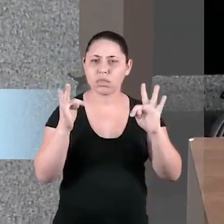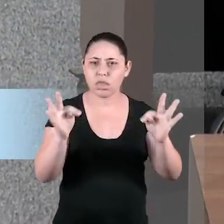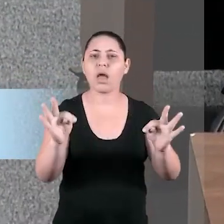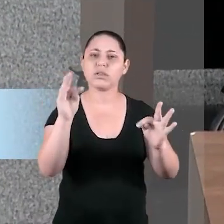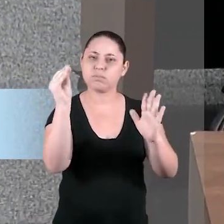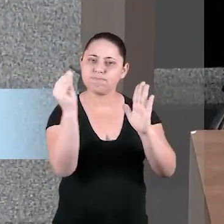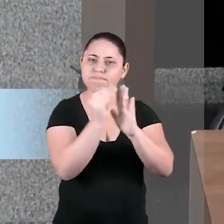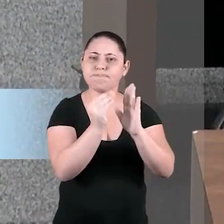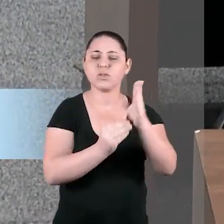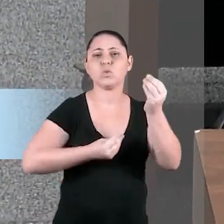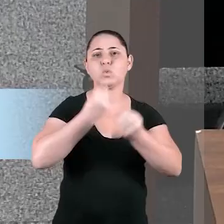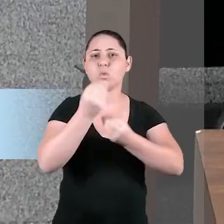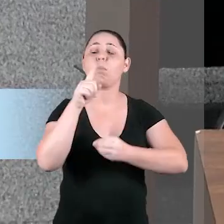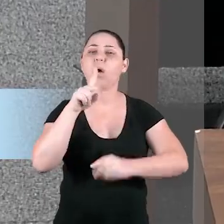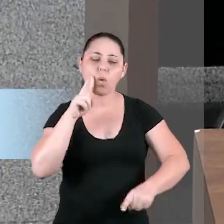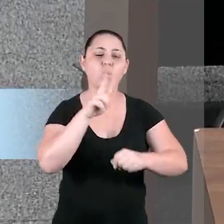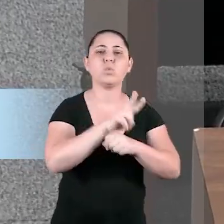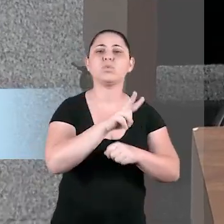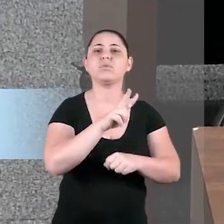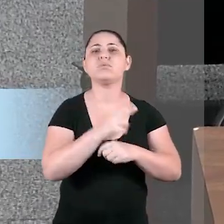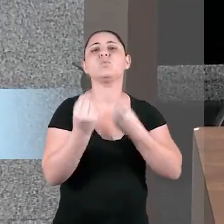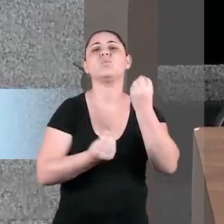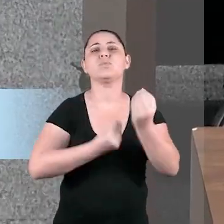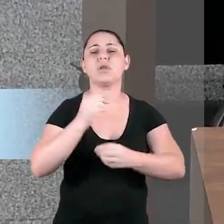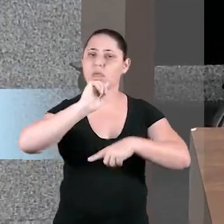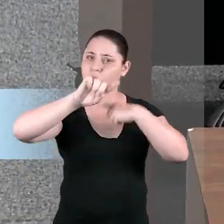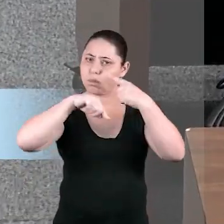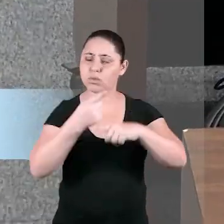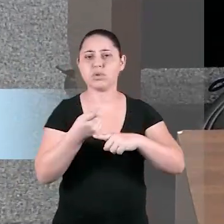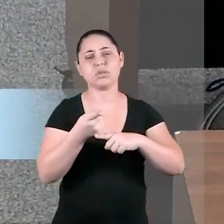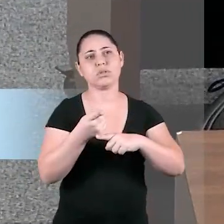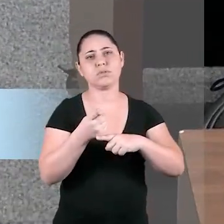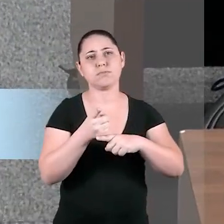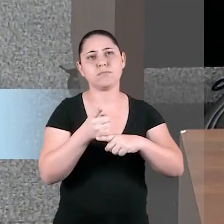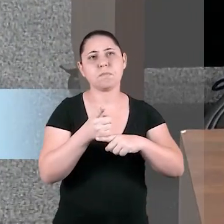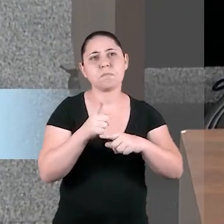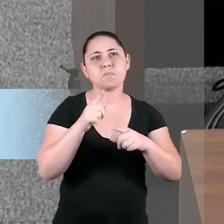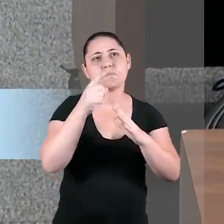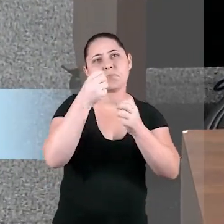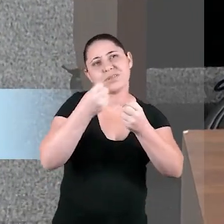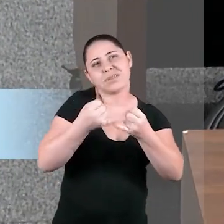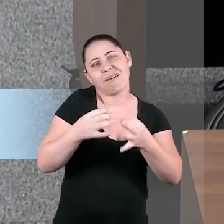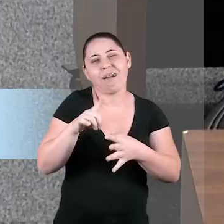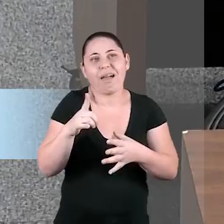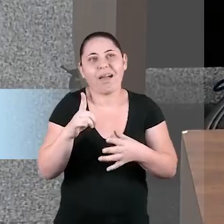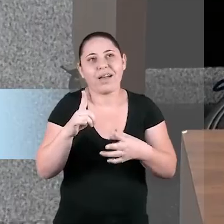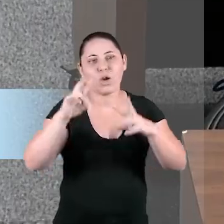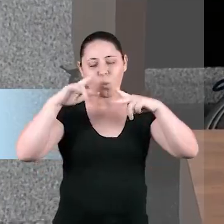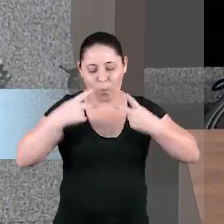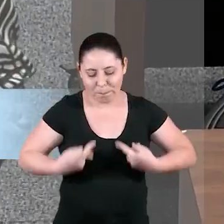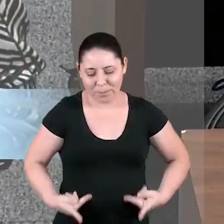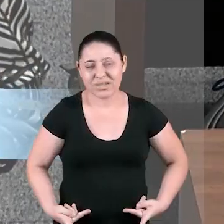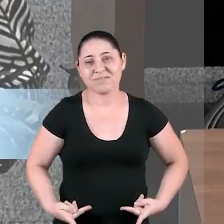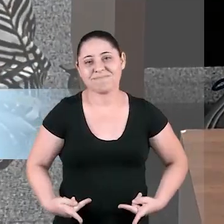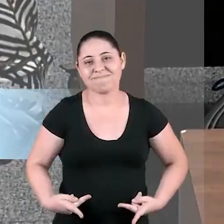técnica mesmo, né? Bem como é que funciona os cuidados paliativos, e depois eu vou colocar uma parte mais